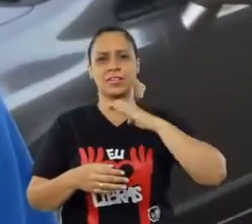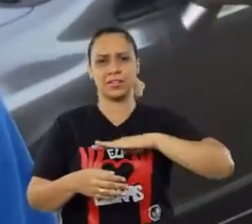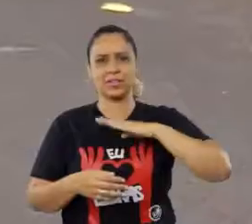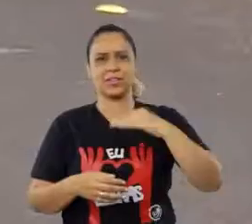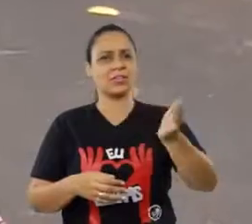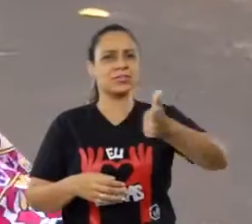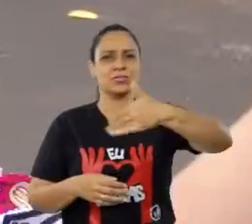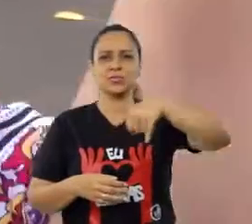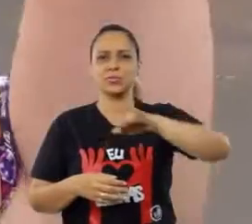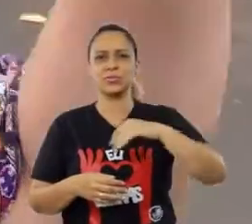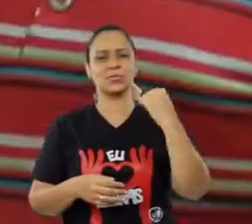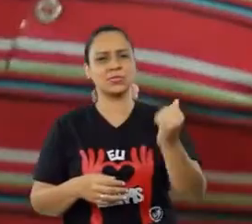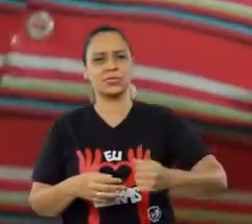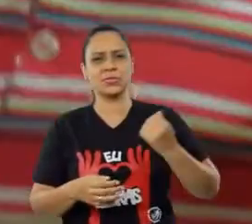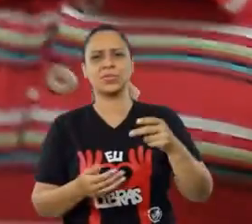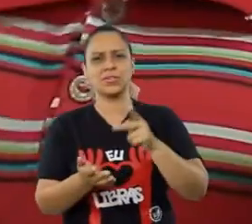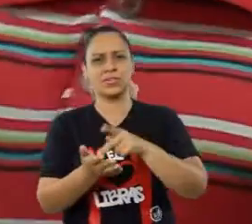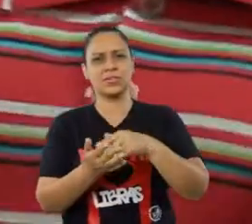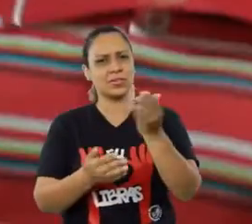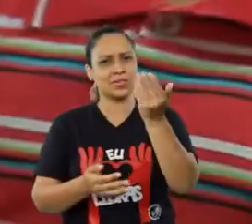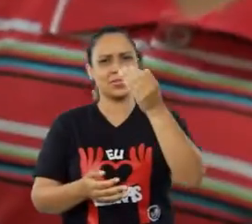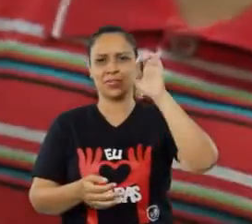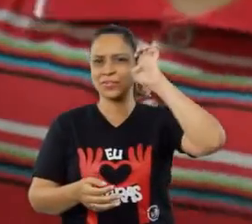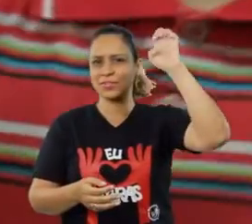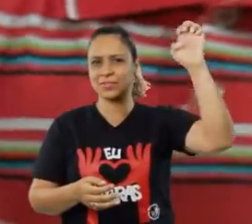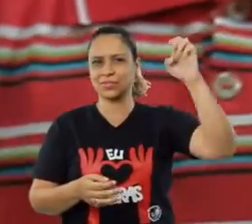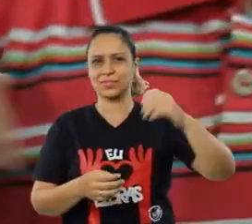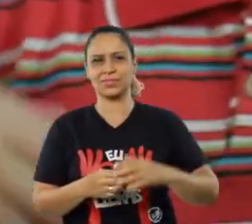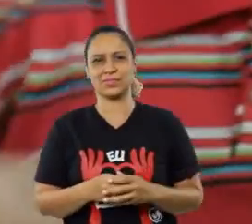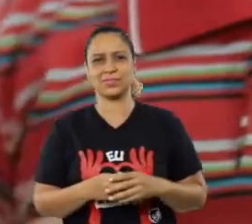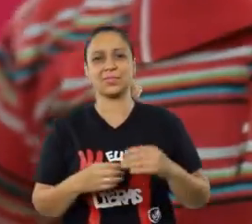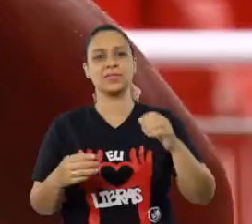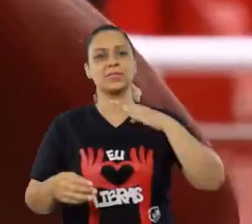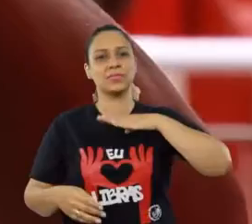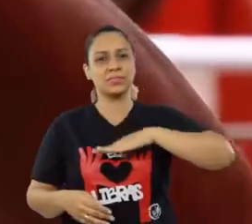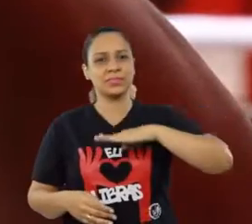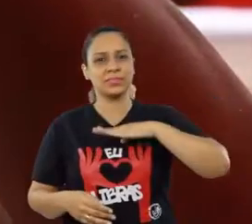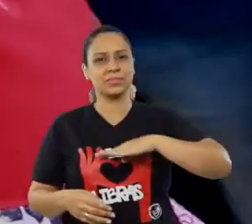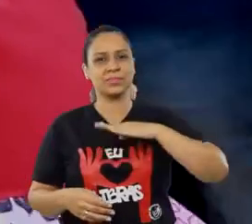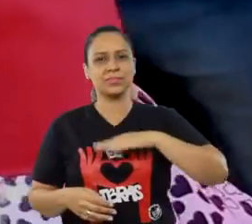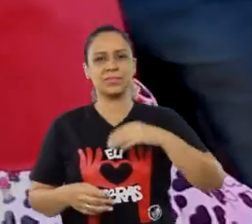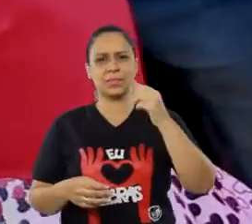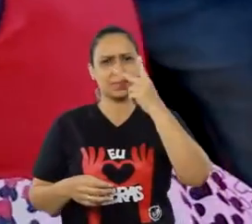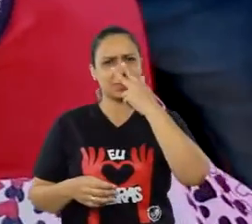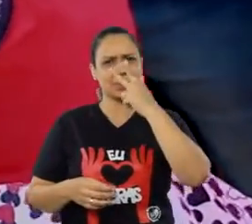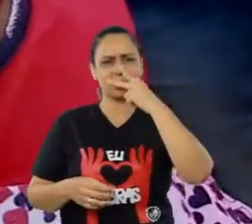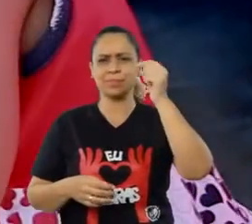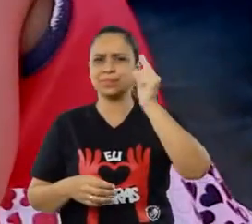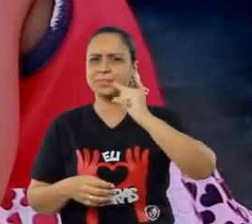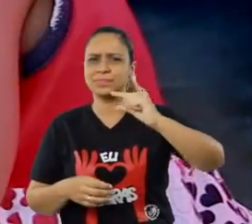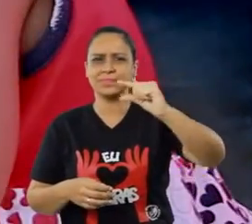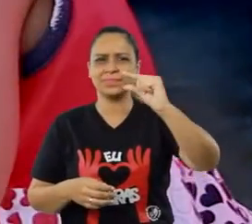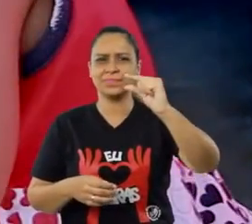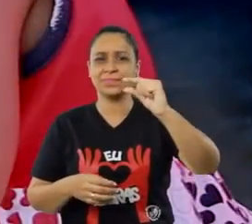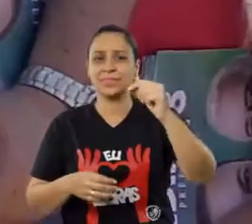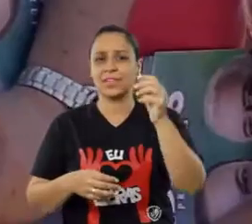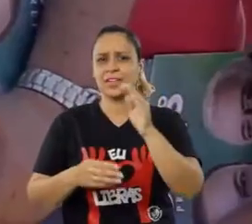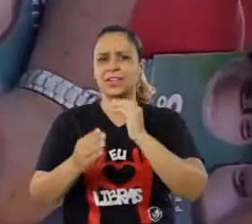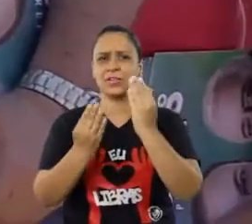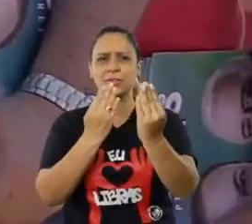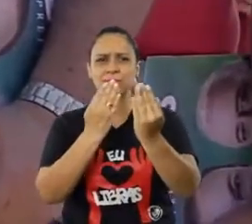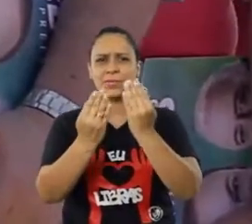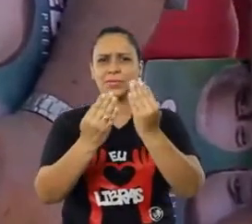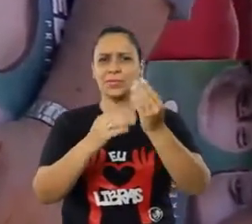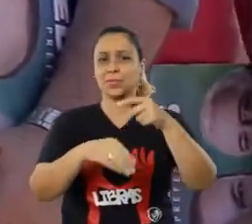certeza volta de edinho na cidade parece pequena ficou com